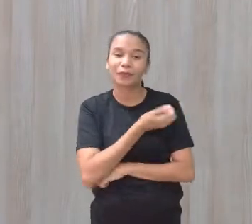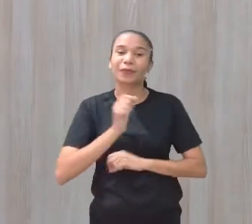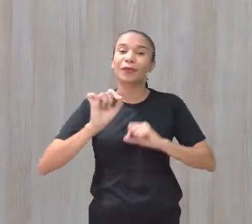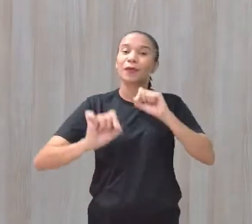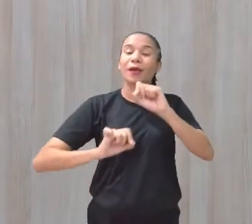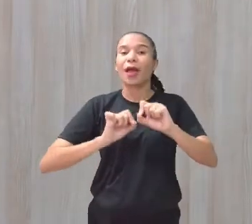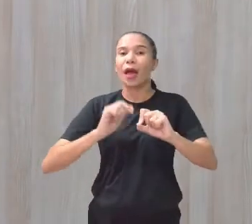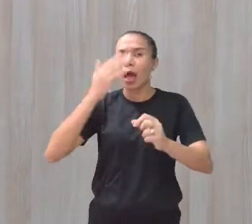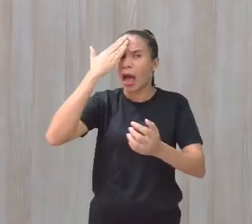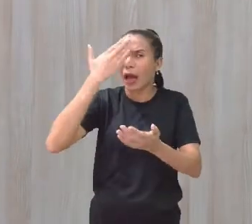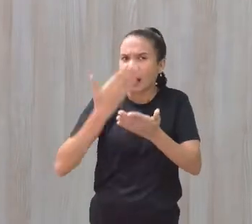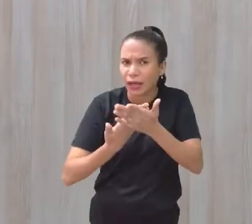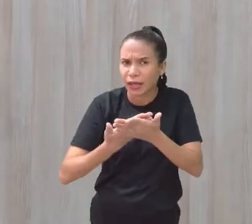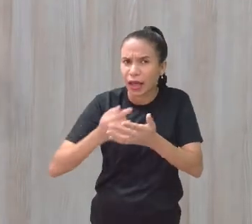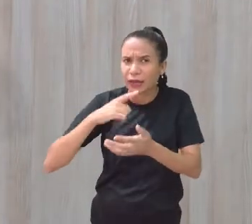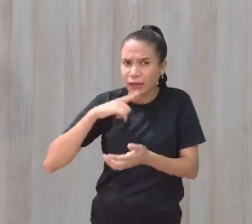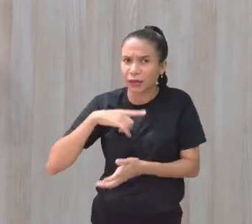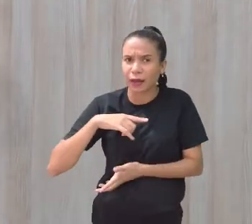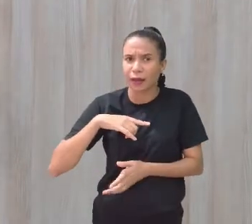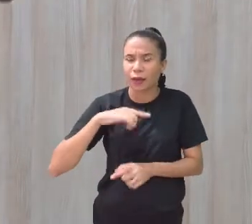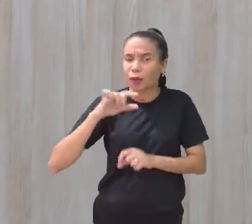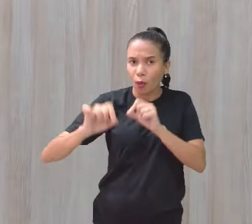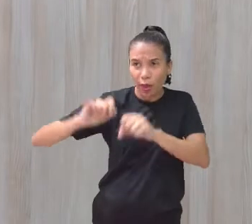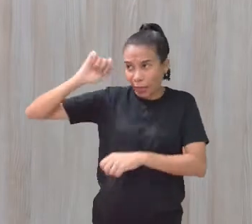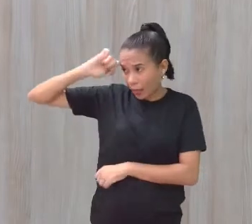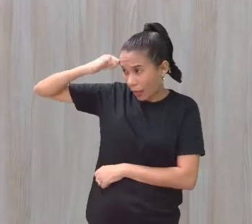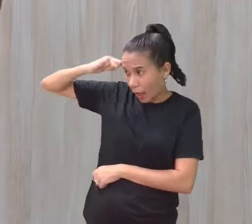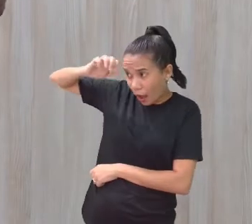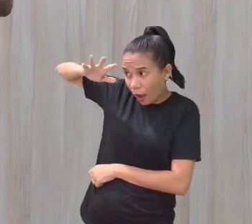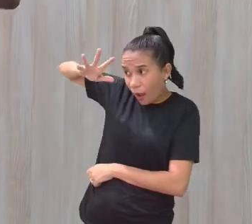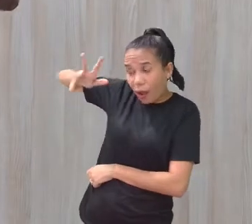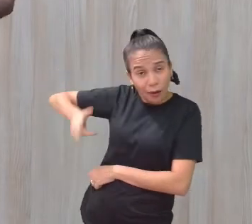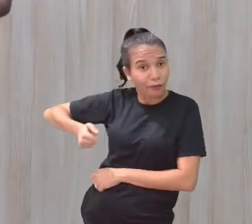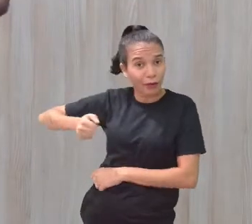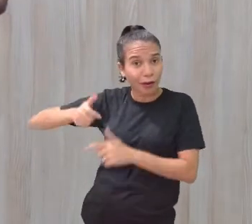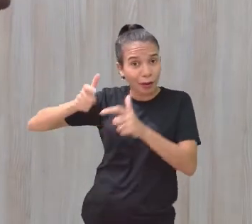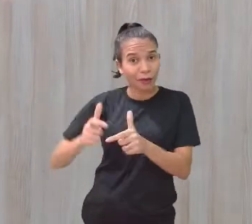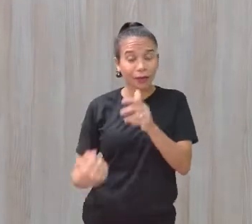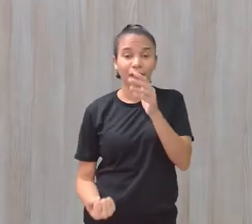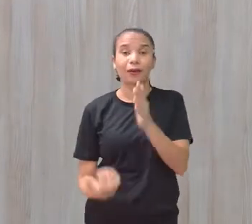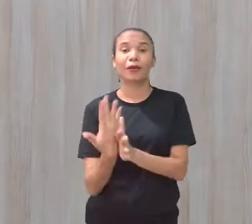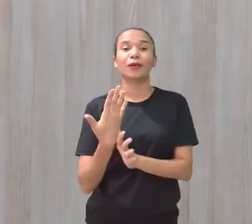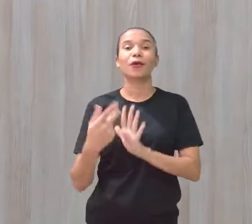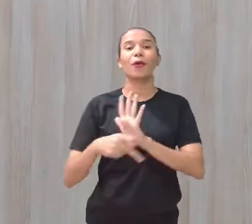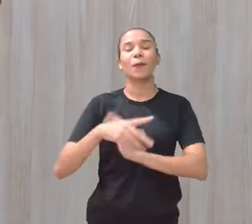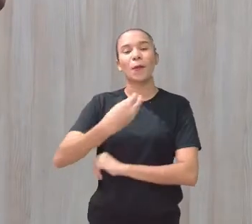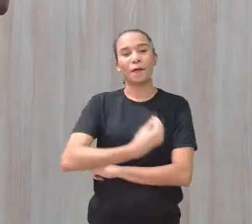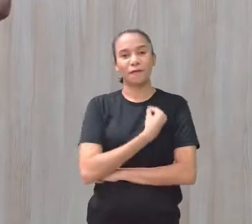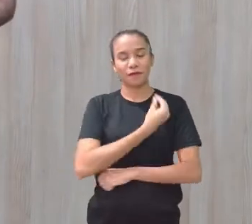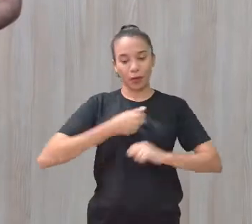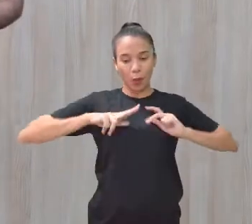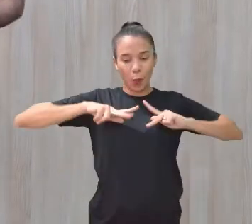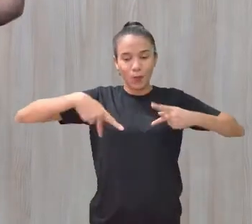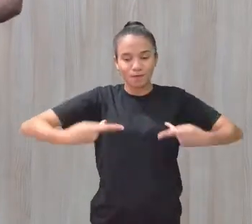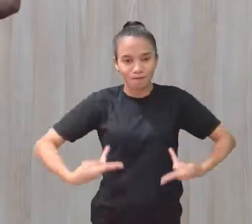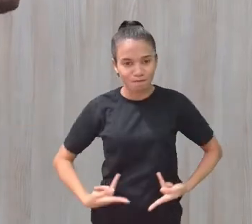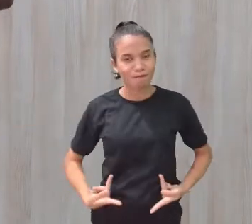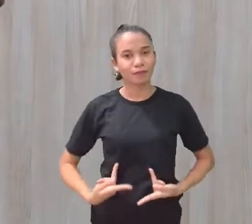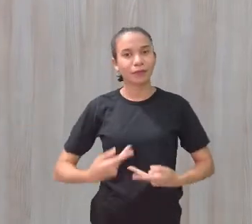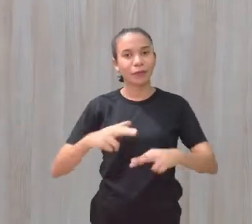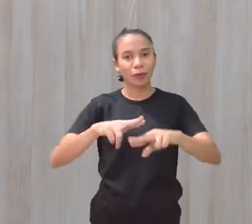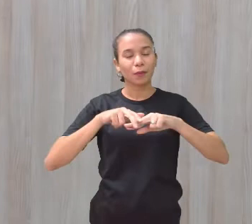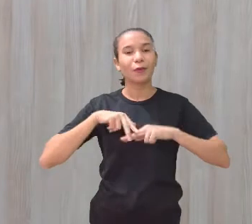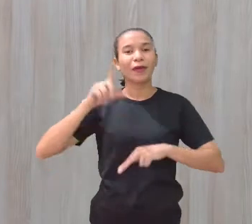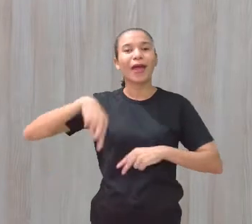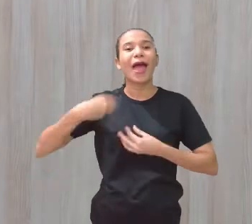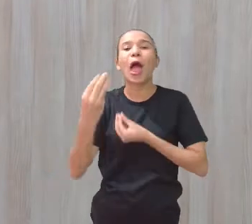que acredita-se que tenha sido no continente africano que surgiu a vida humana, né? Porque